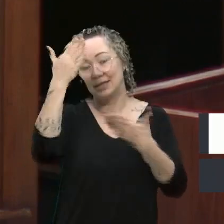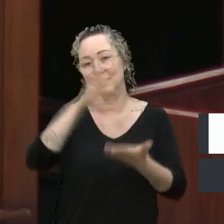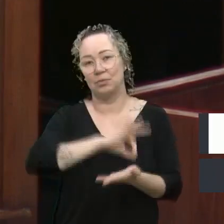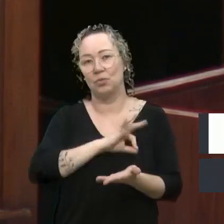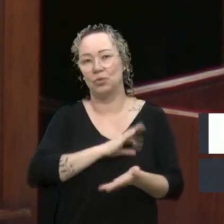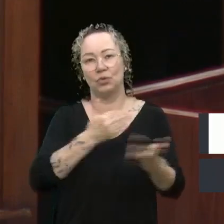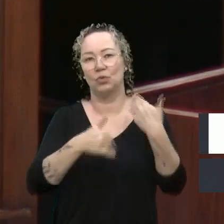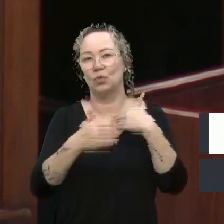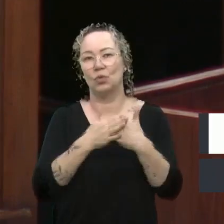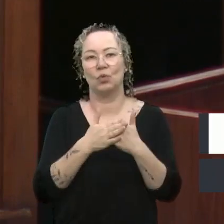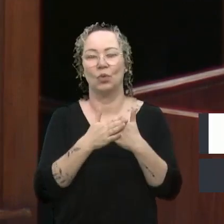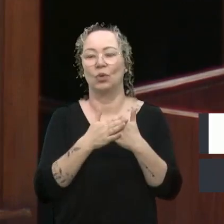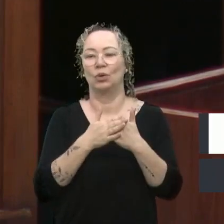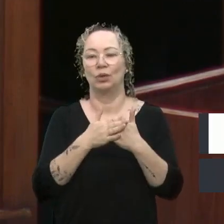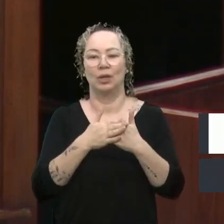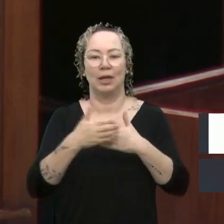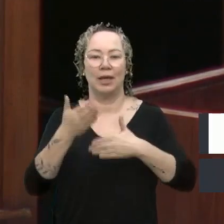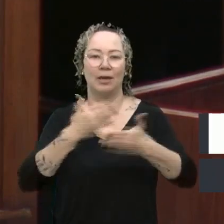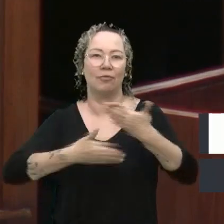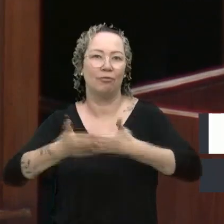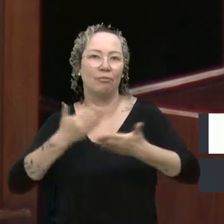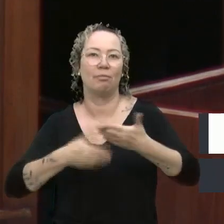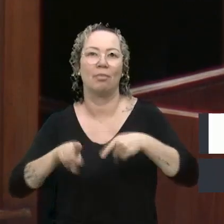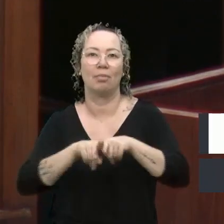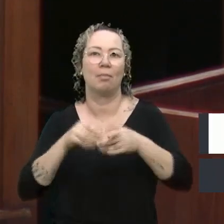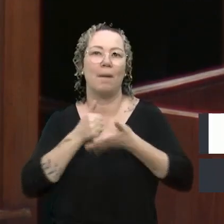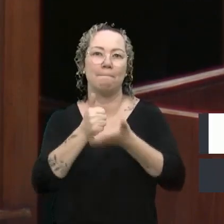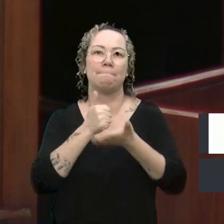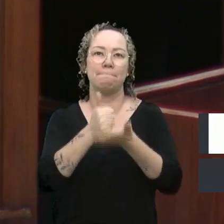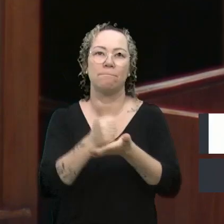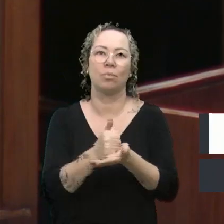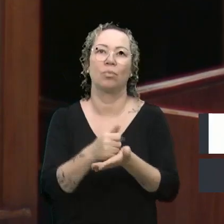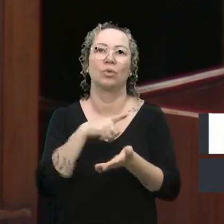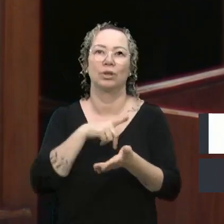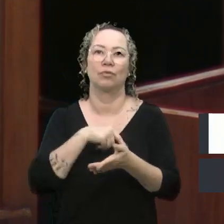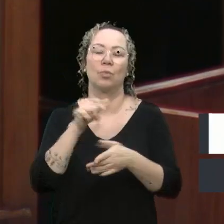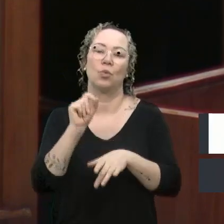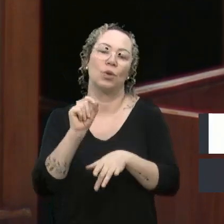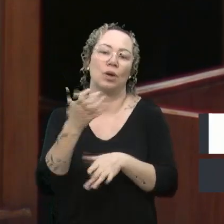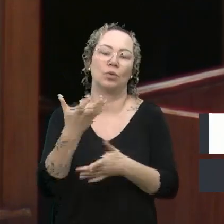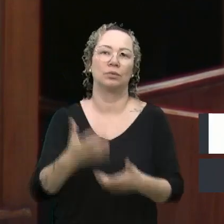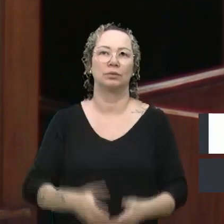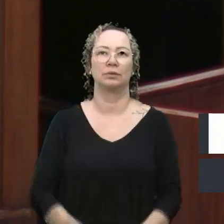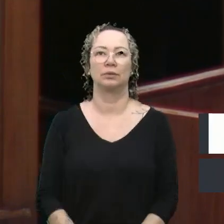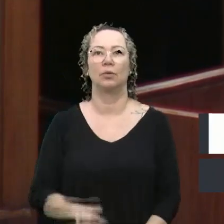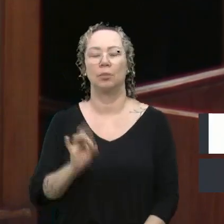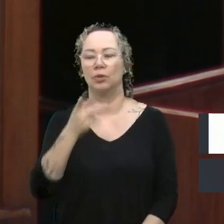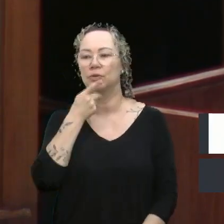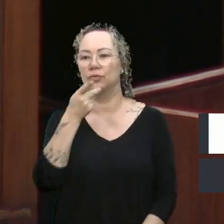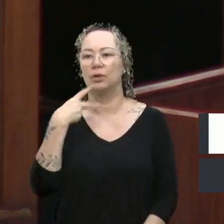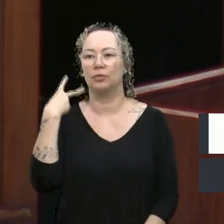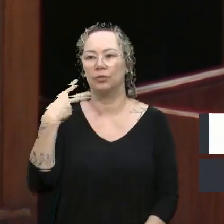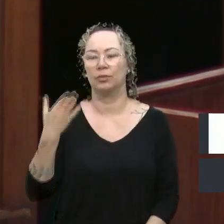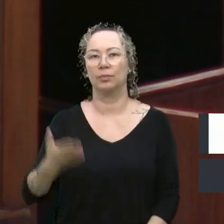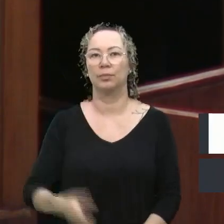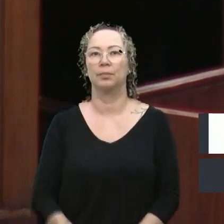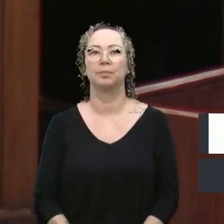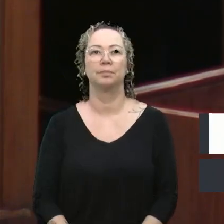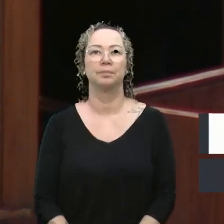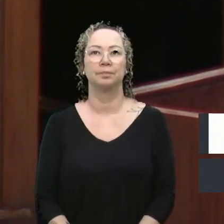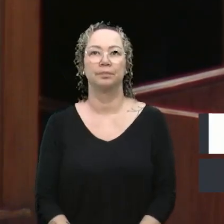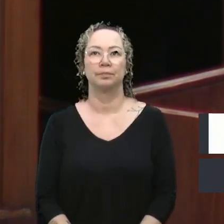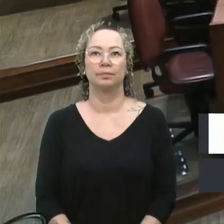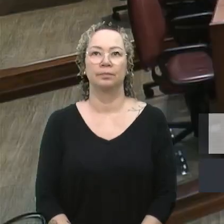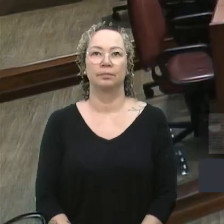envolvimento, por todo o auxílio e amparo que deram para essa situação em específico. Sua parte, vereador Valim.